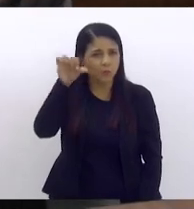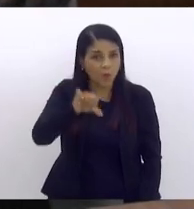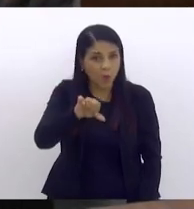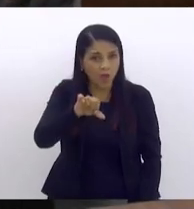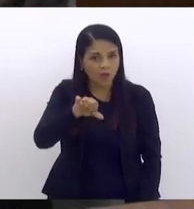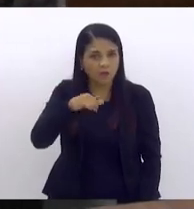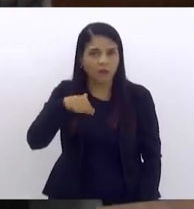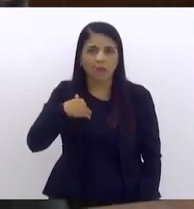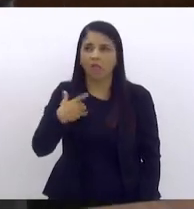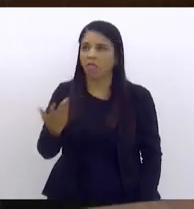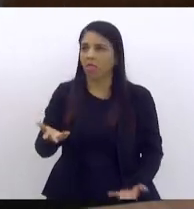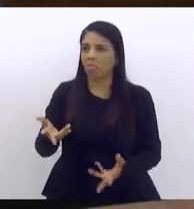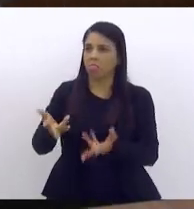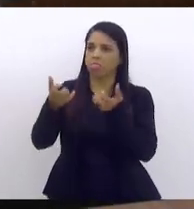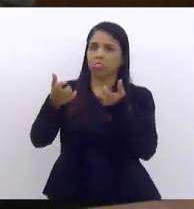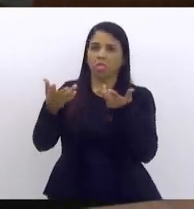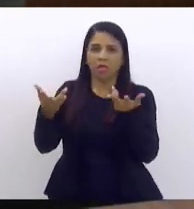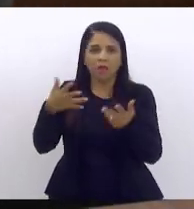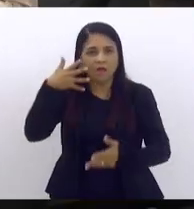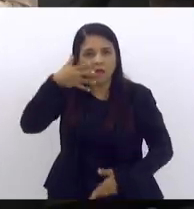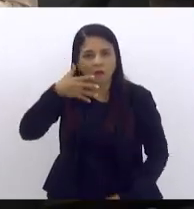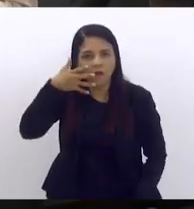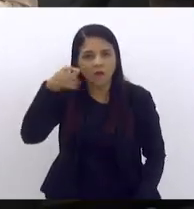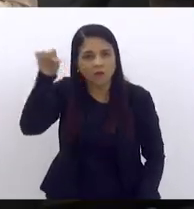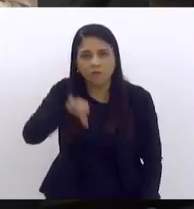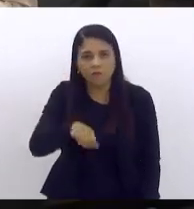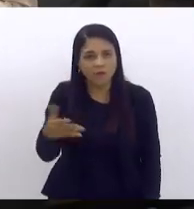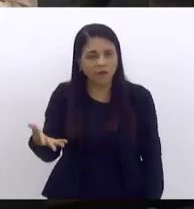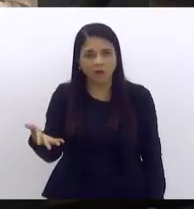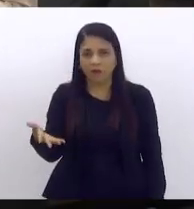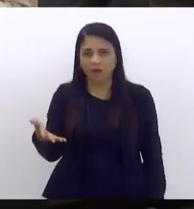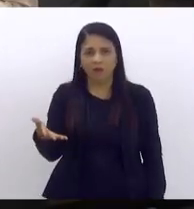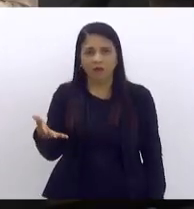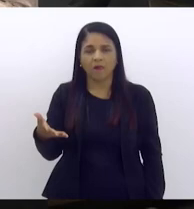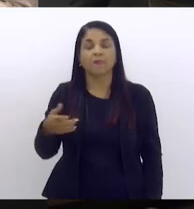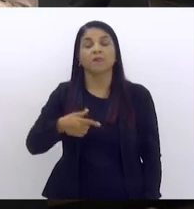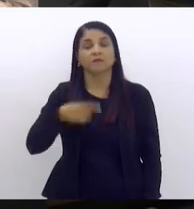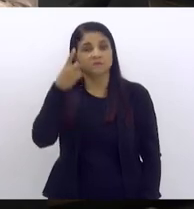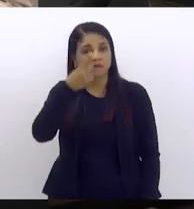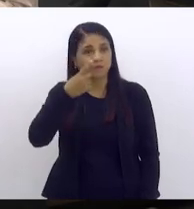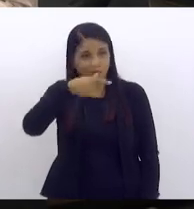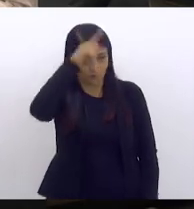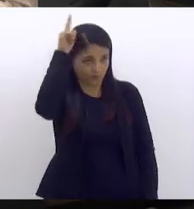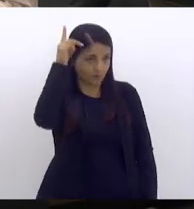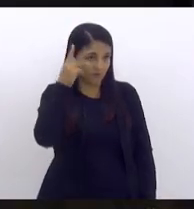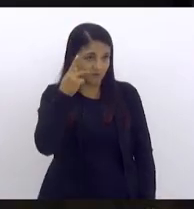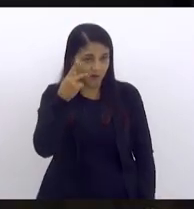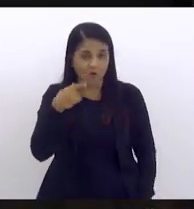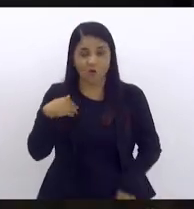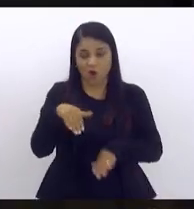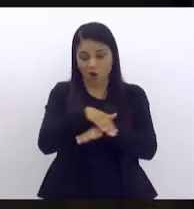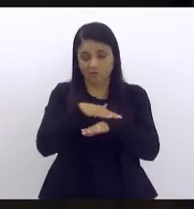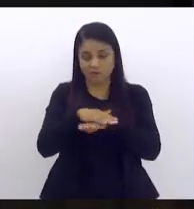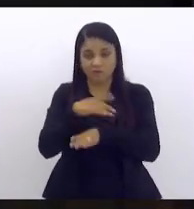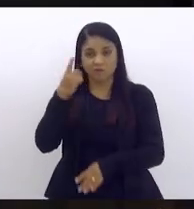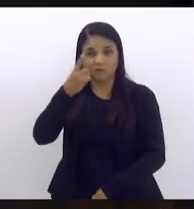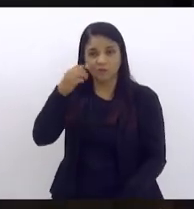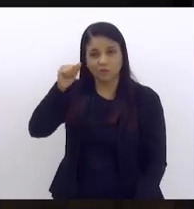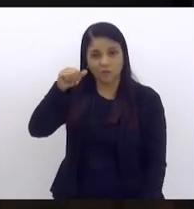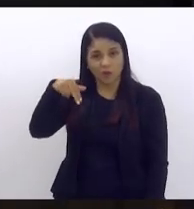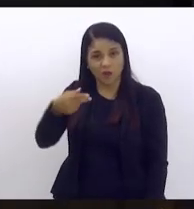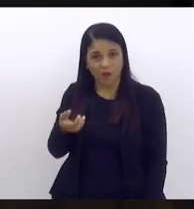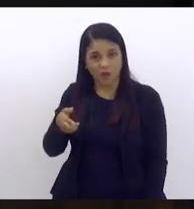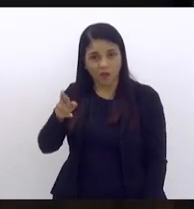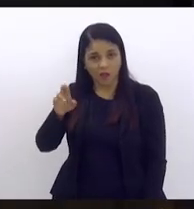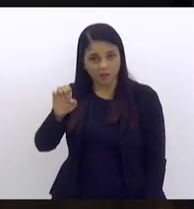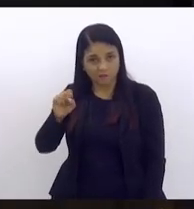uma fala dessa natureza, senhora presidente. Nobre deputado Luiz Paulo, nós conversávamos aqui em cima com o deputado Anderson, eu falava